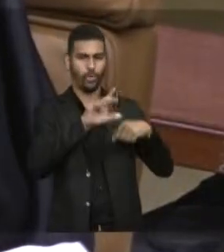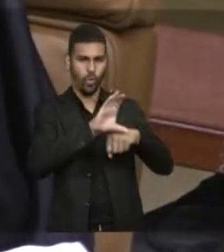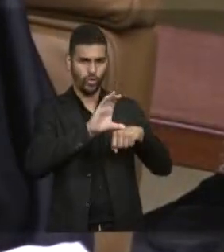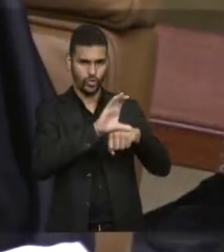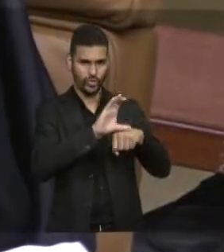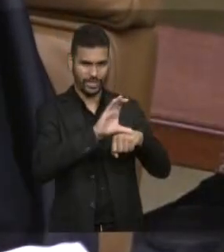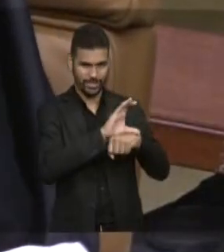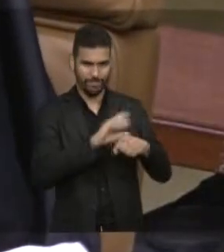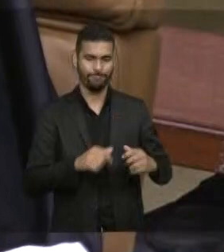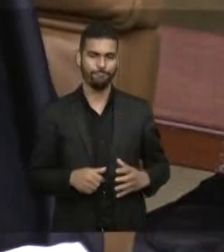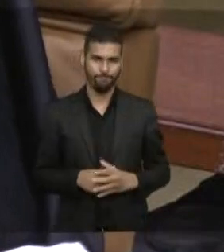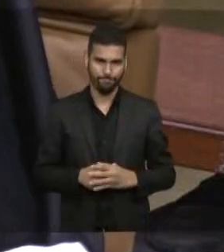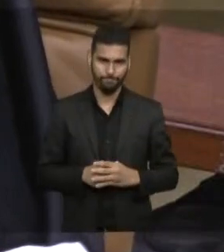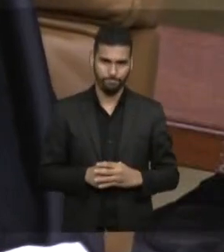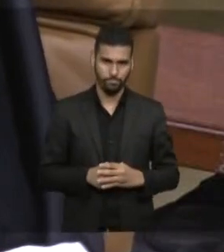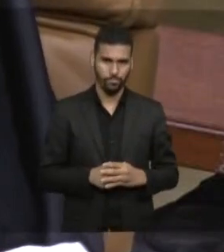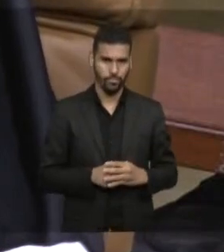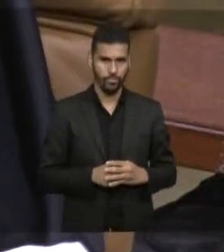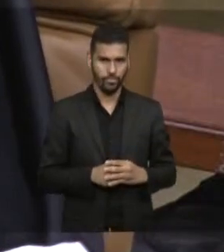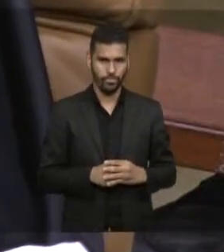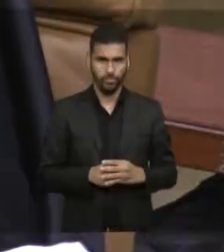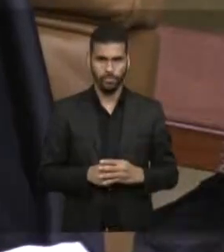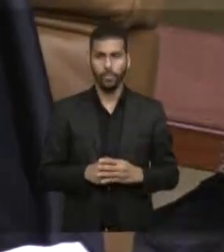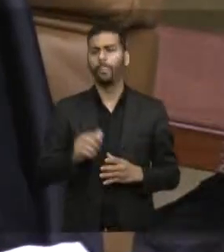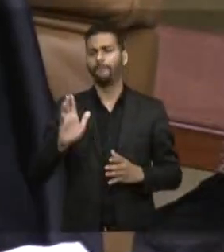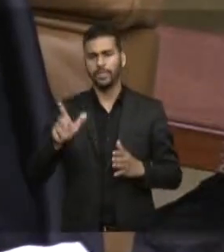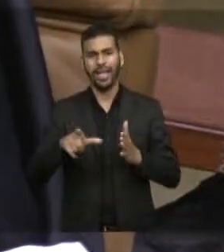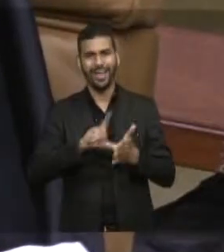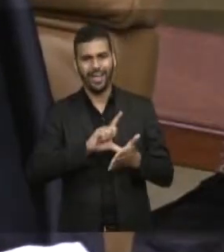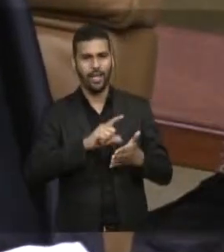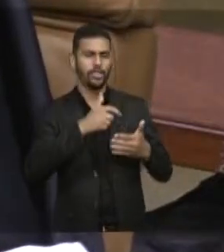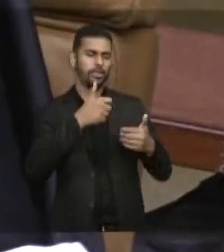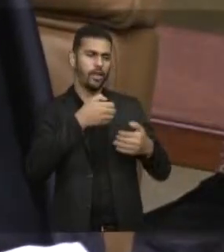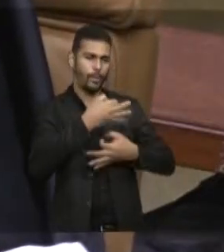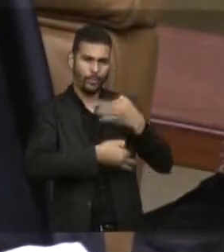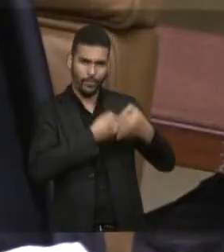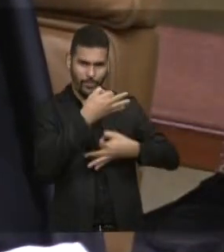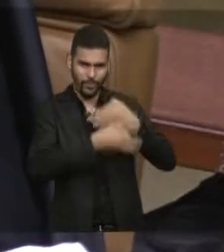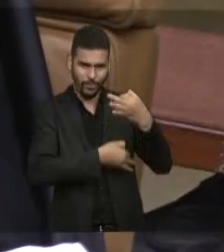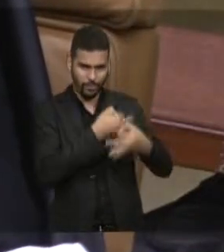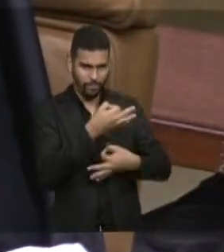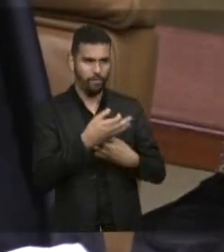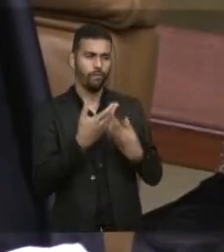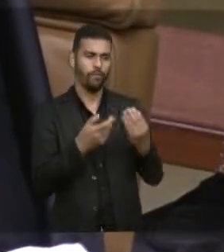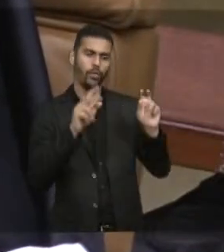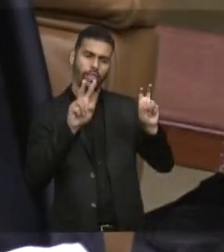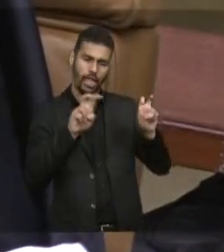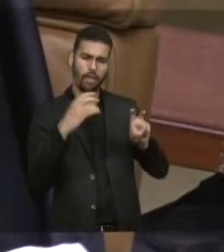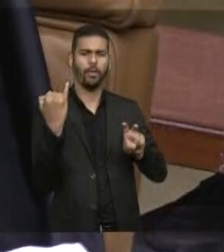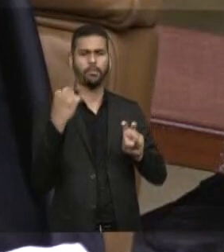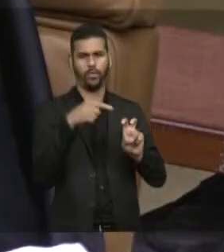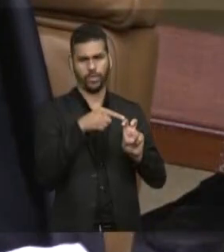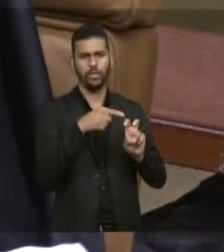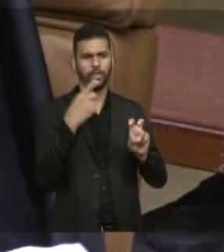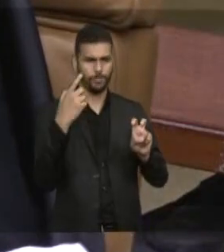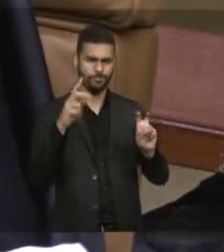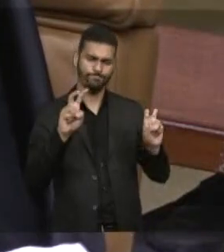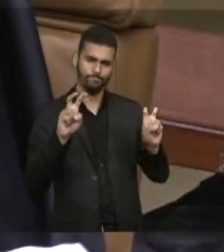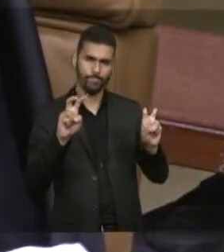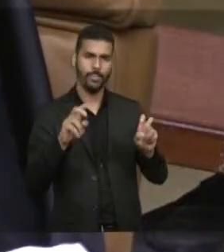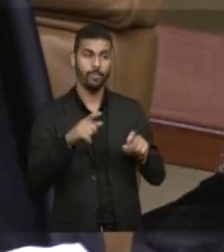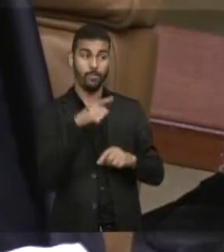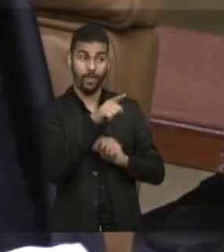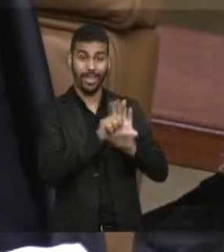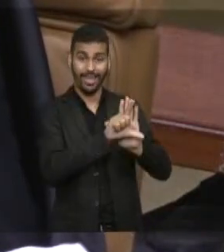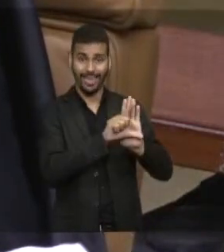após essa sustentação inicial da sua legitimidade e pertence a temática no mérito Alegre em síntese que esta